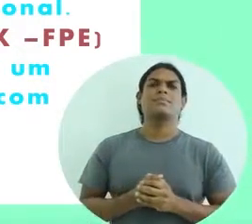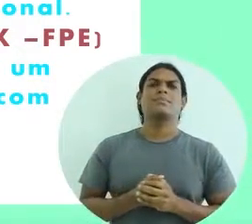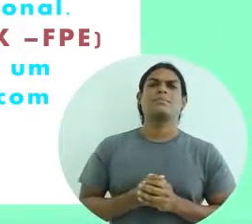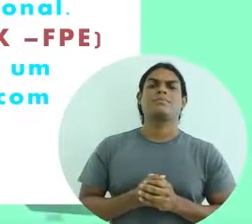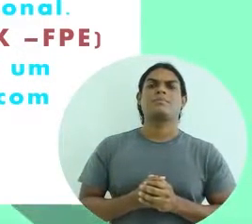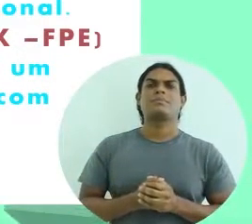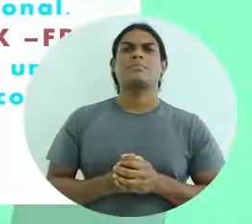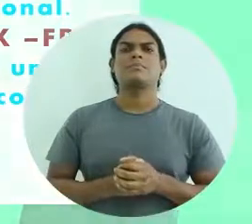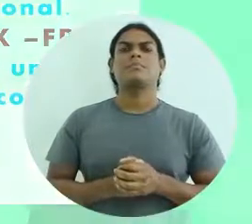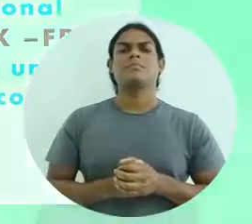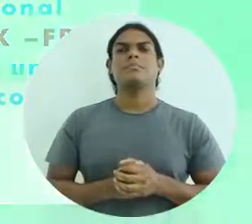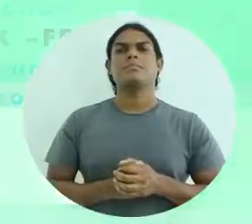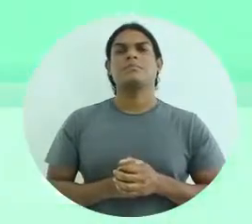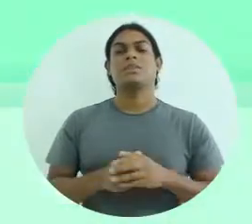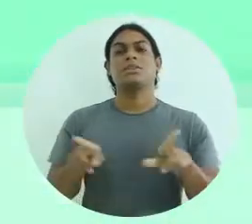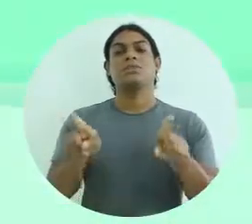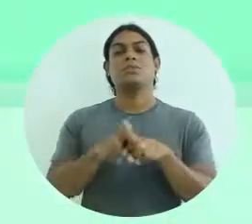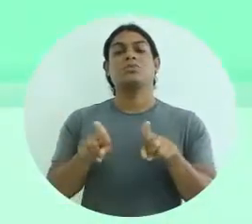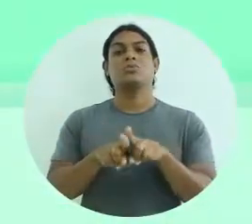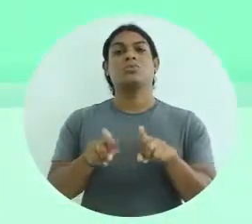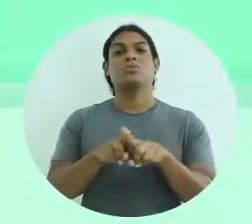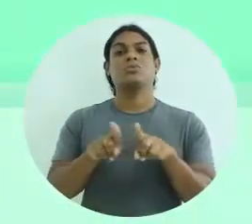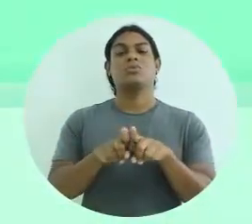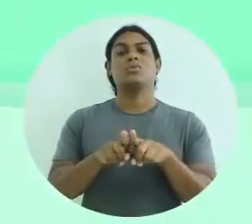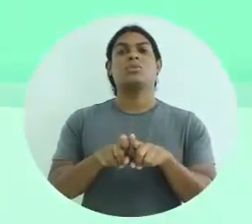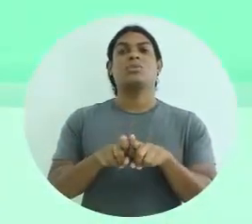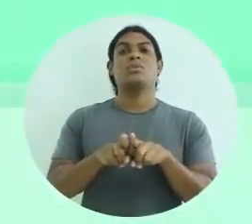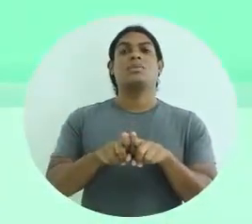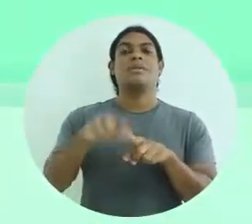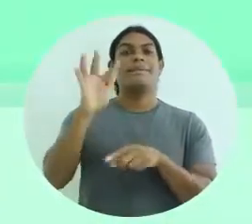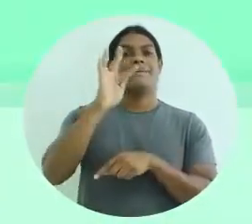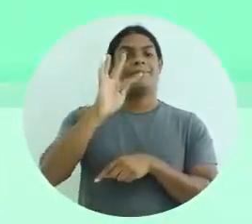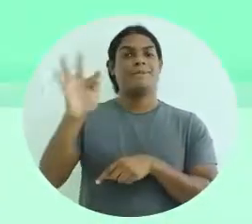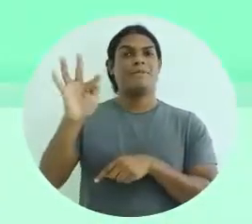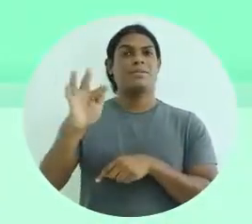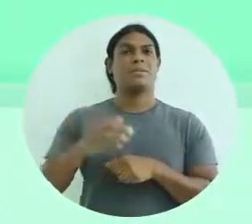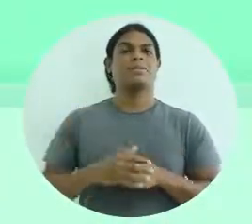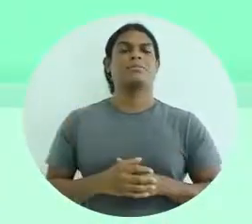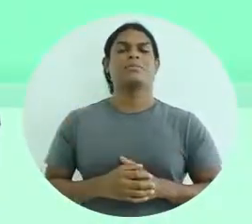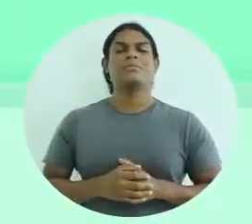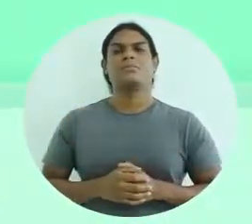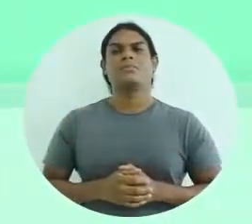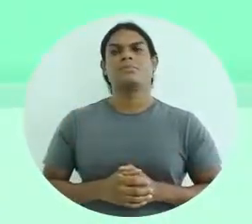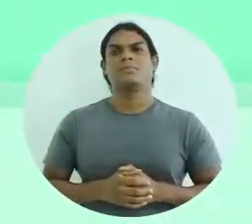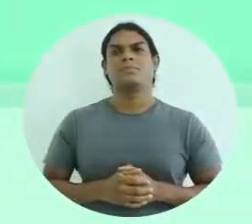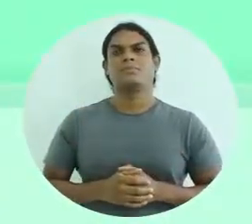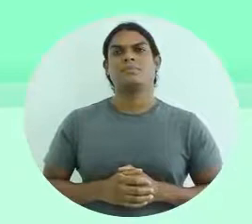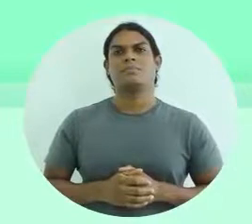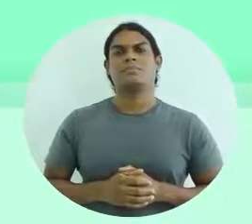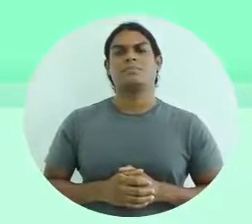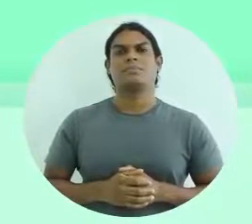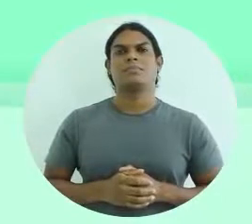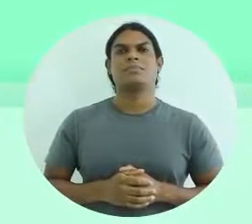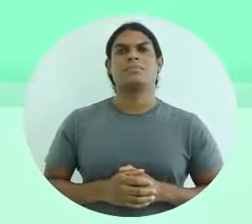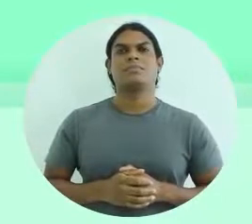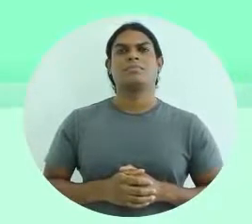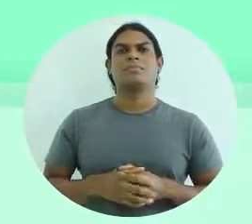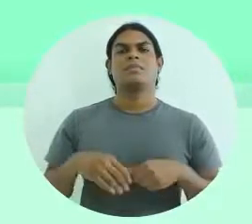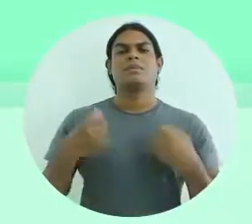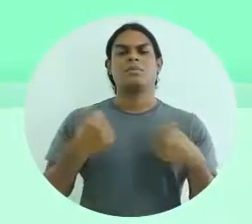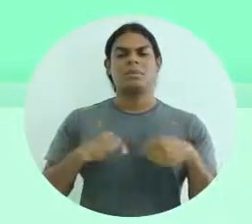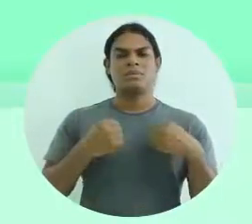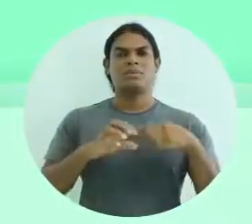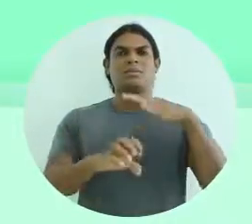junto aos órgãos federais. Então, não é uma empresa que não esteja regularizada, fazendo imposto de renda, não, ela tem que estar toda